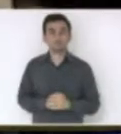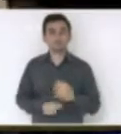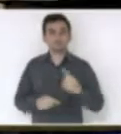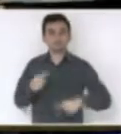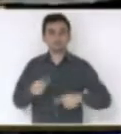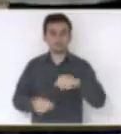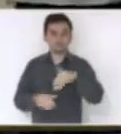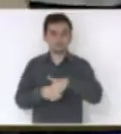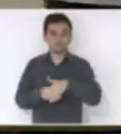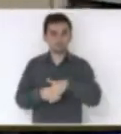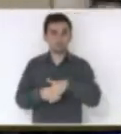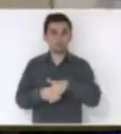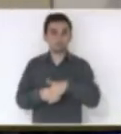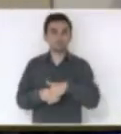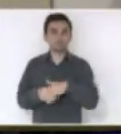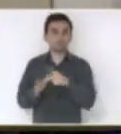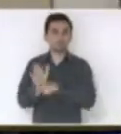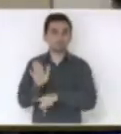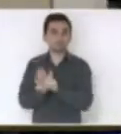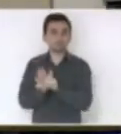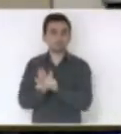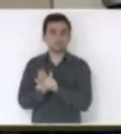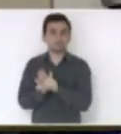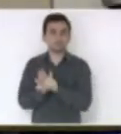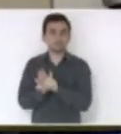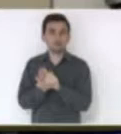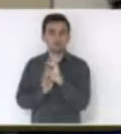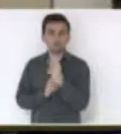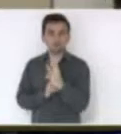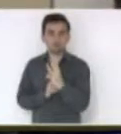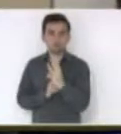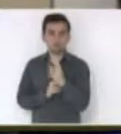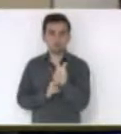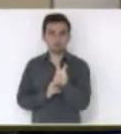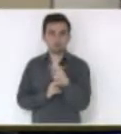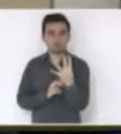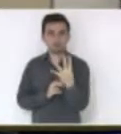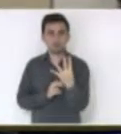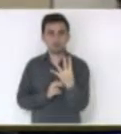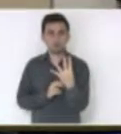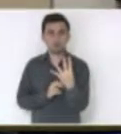Discussão e votação em turno único ao projeto de lei 354,